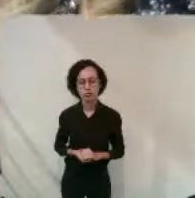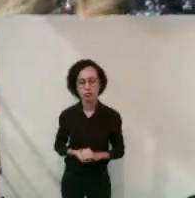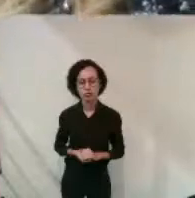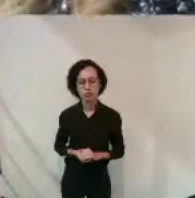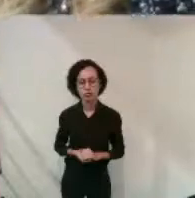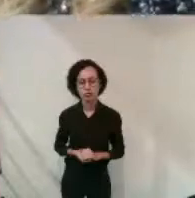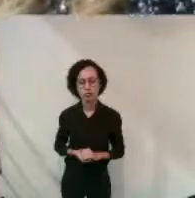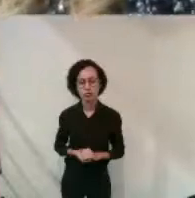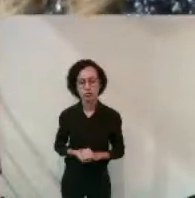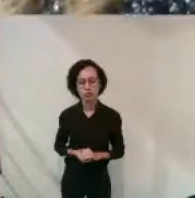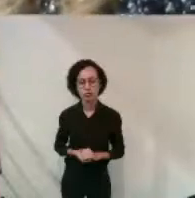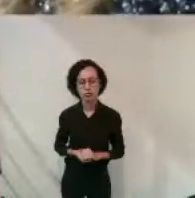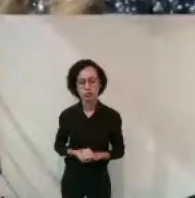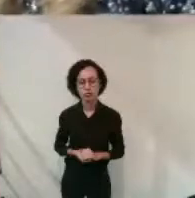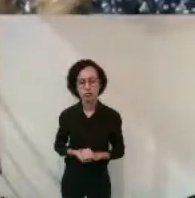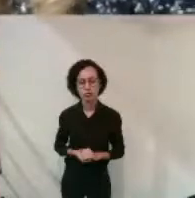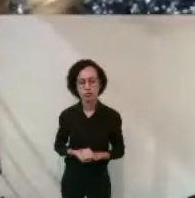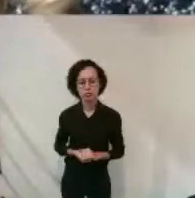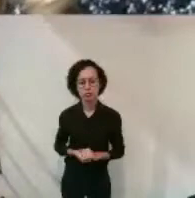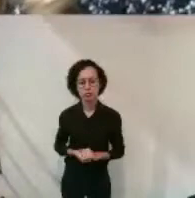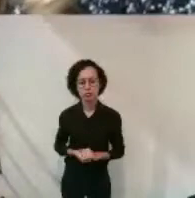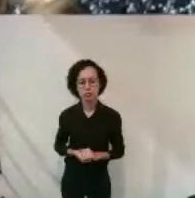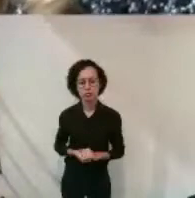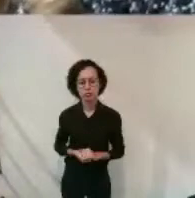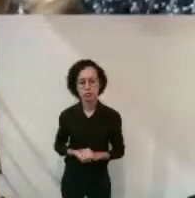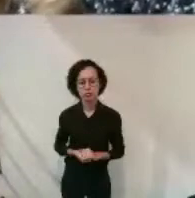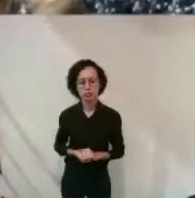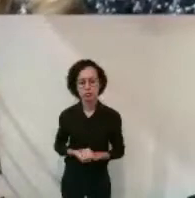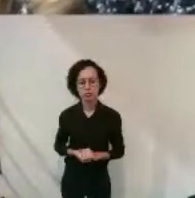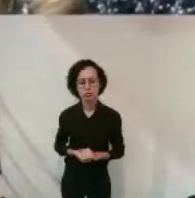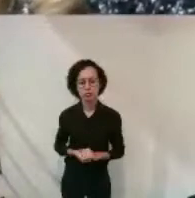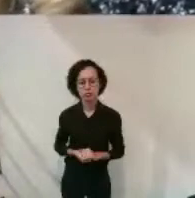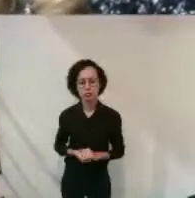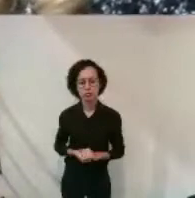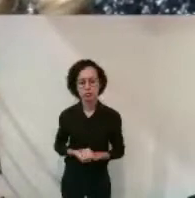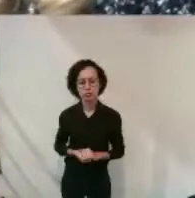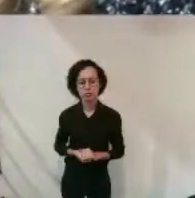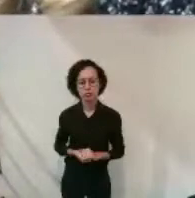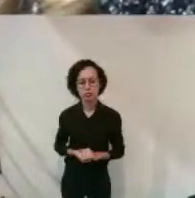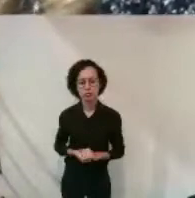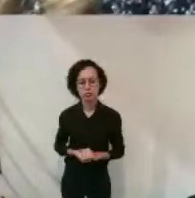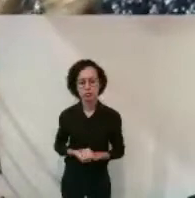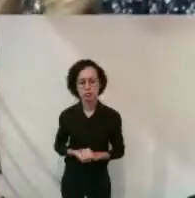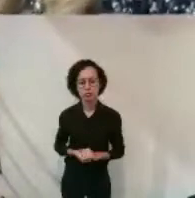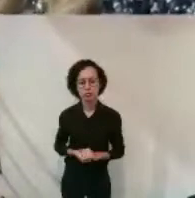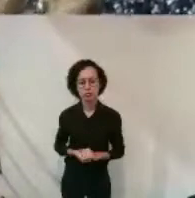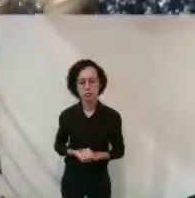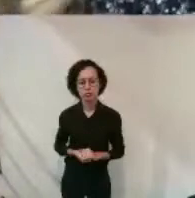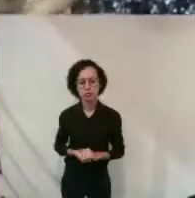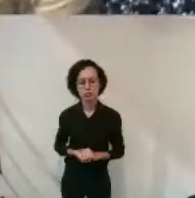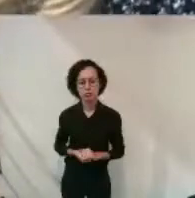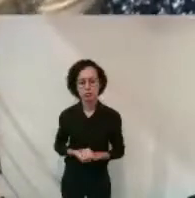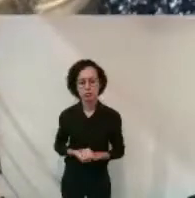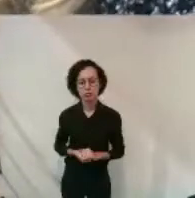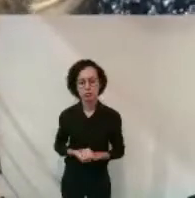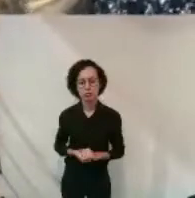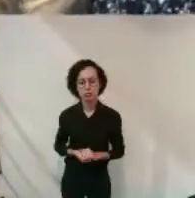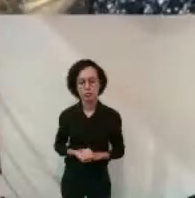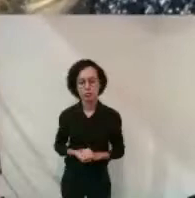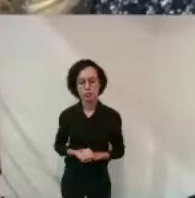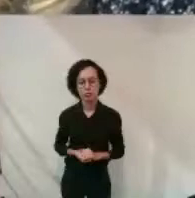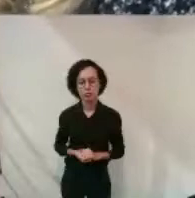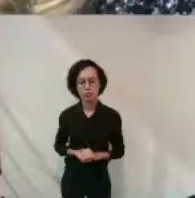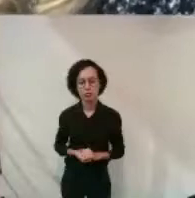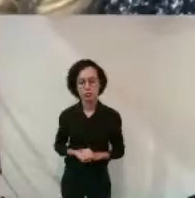conseguimos finalmente celebrar um acordo, um TAC, com a Petrobras, com o Estado do Rio de Janeiro e com sua autarquia estadual de licenciamento ambiental,